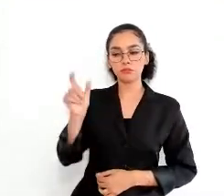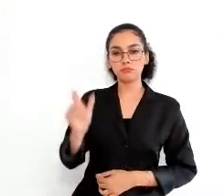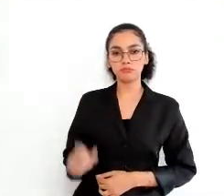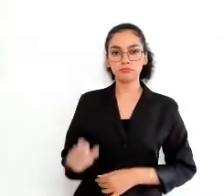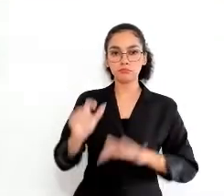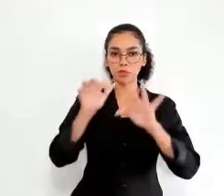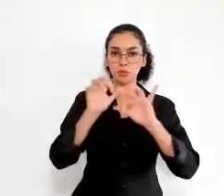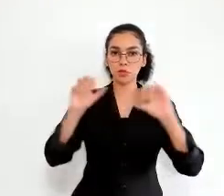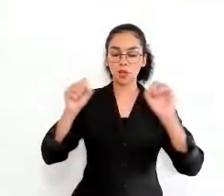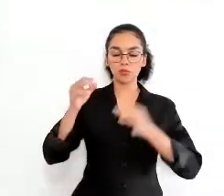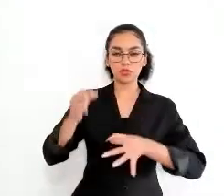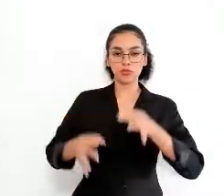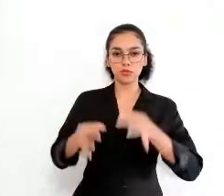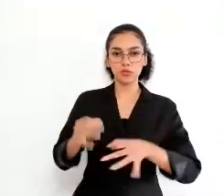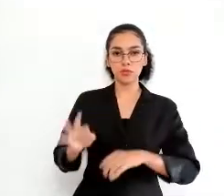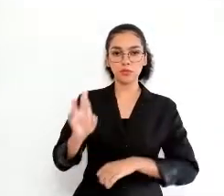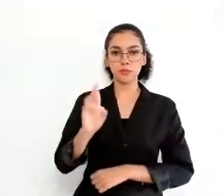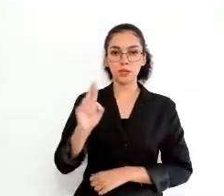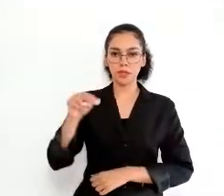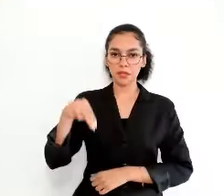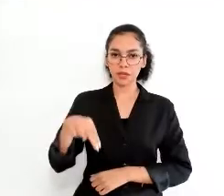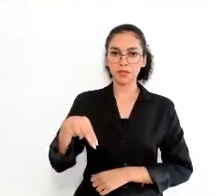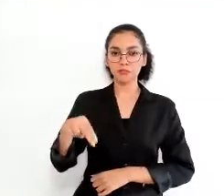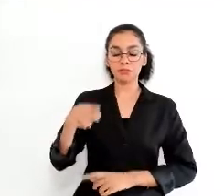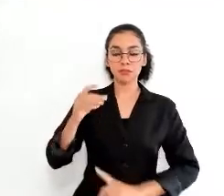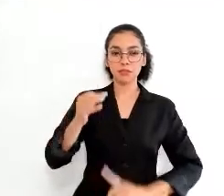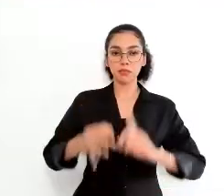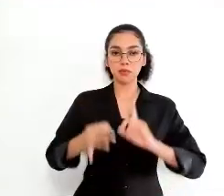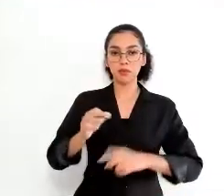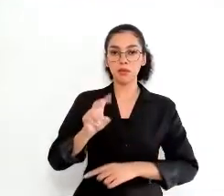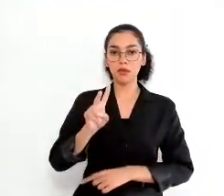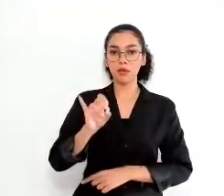do Norte, desembargador Vivaldo Pinheiro.